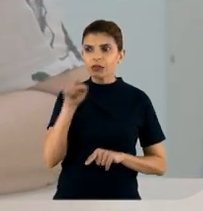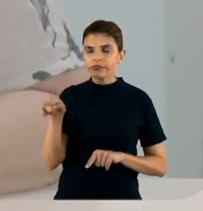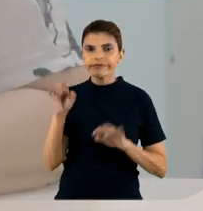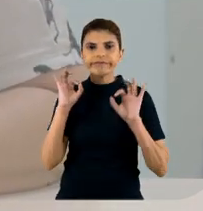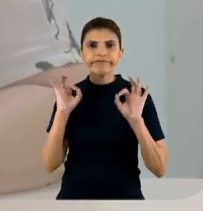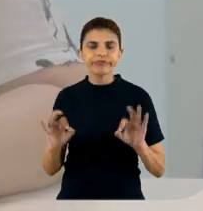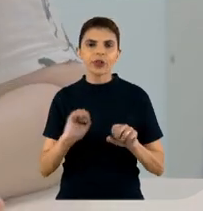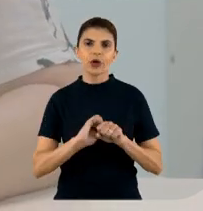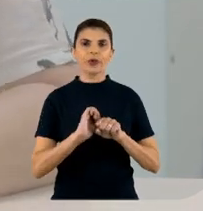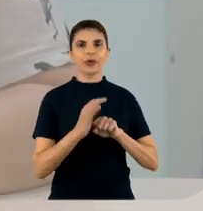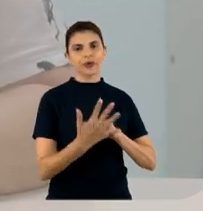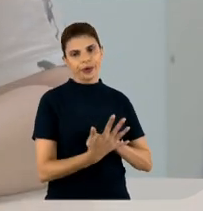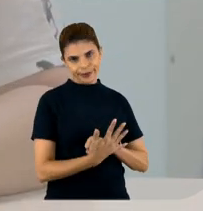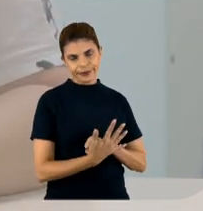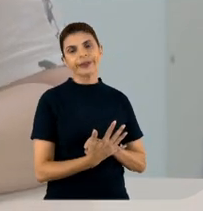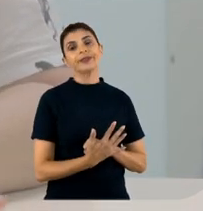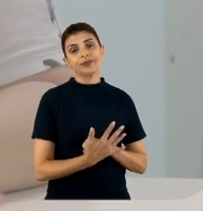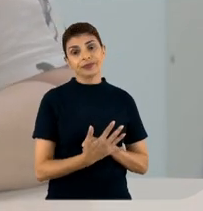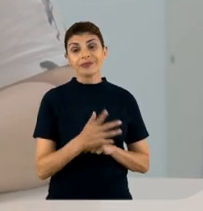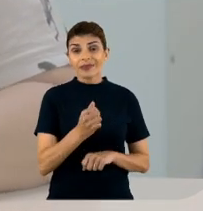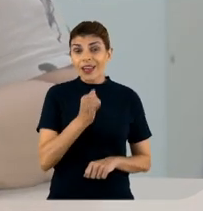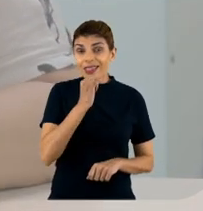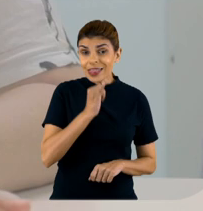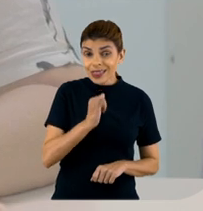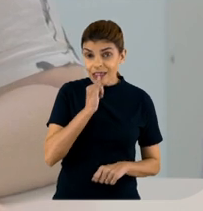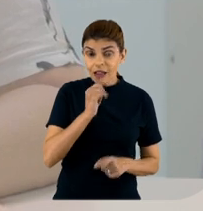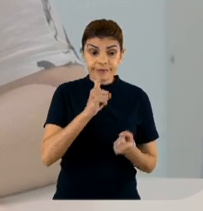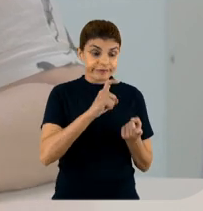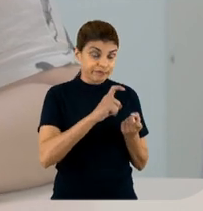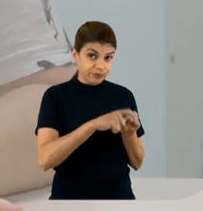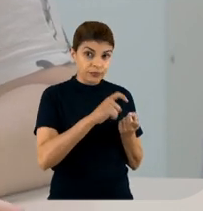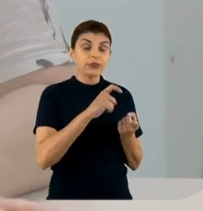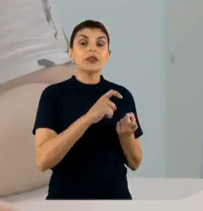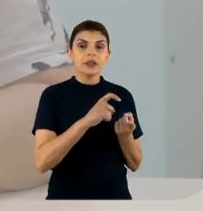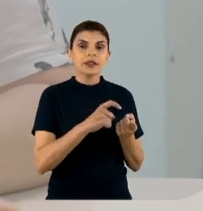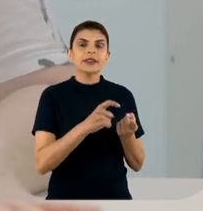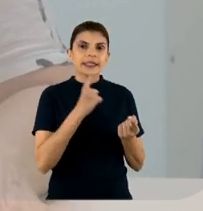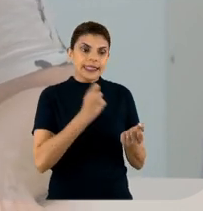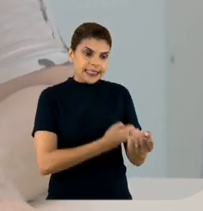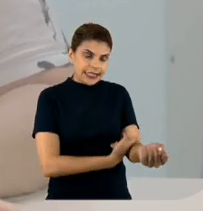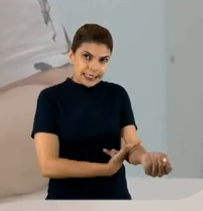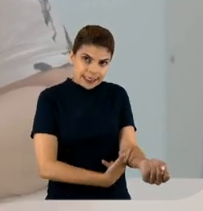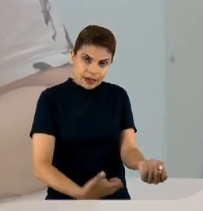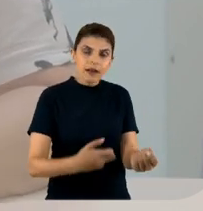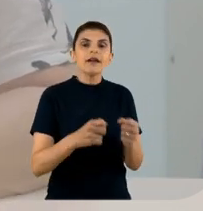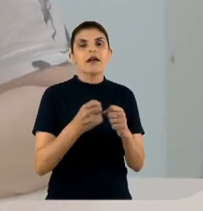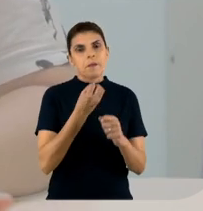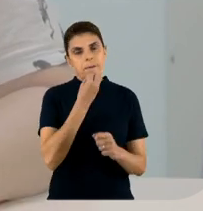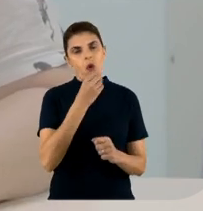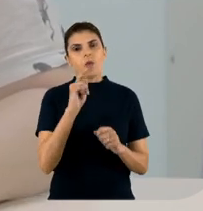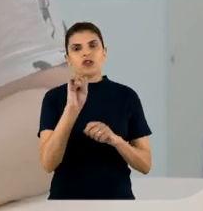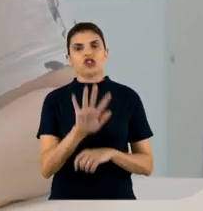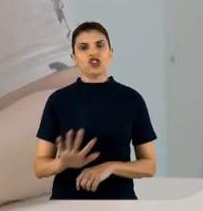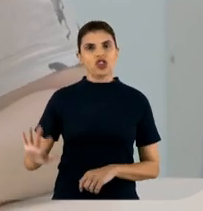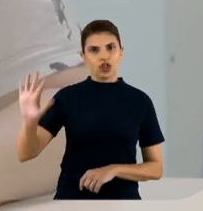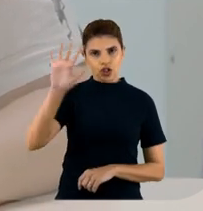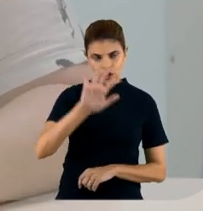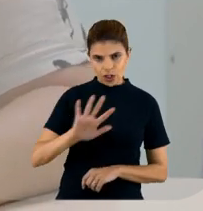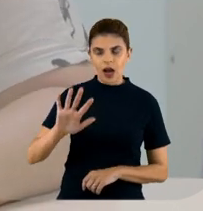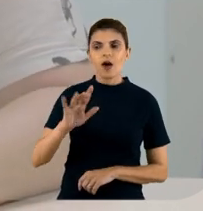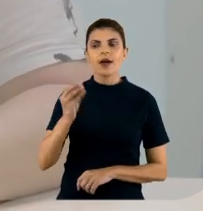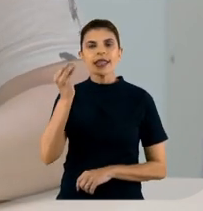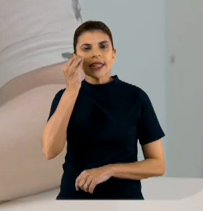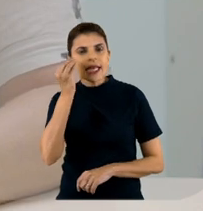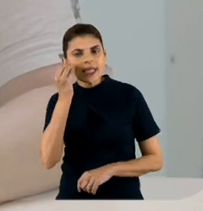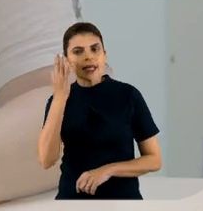era coronavírus então Eh esses testes da sur olia vão ser bons para poder fazer esse scream mais geral também